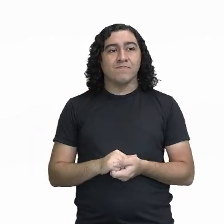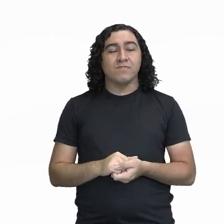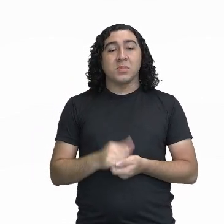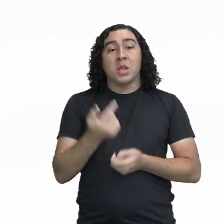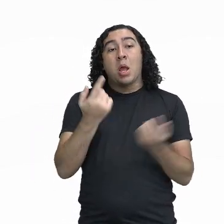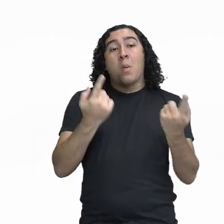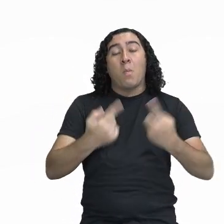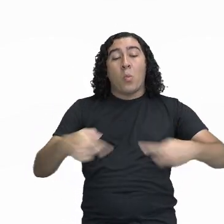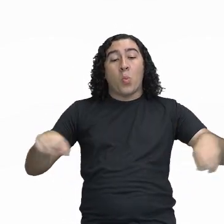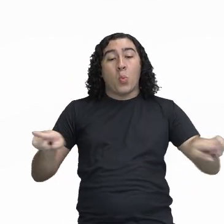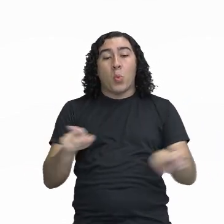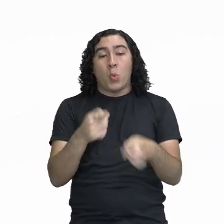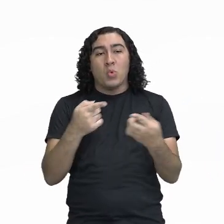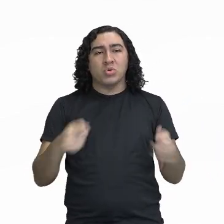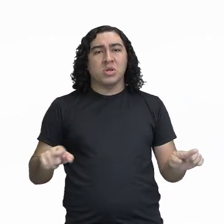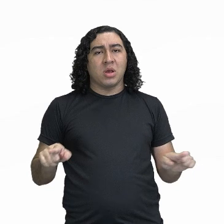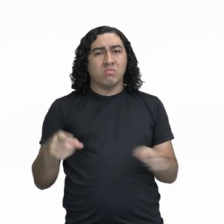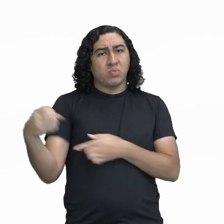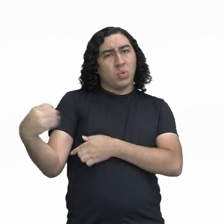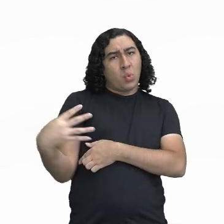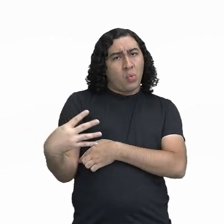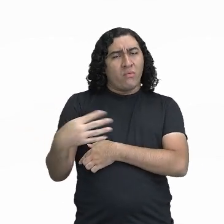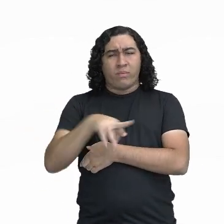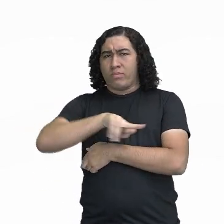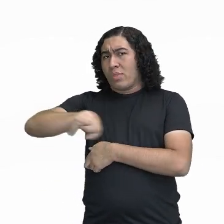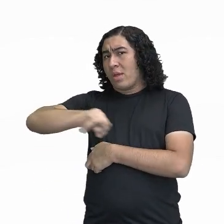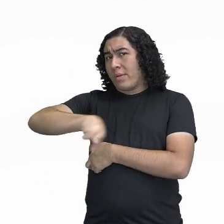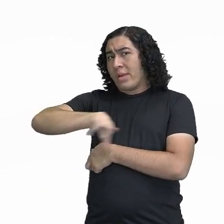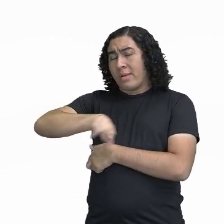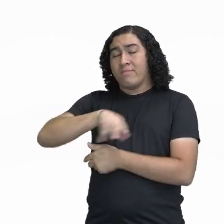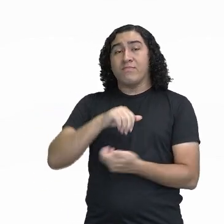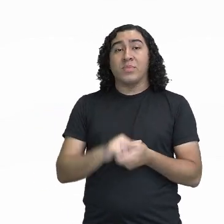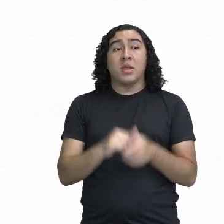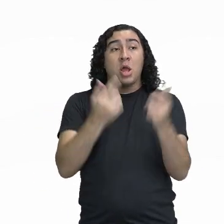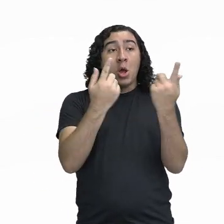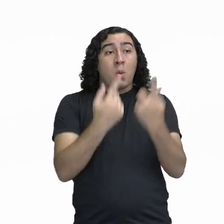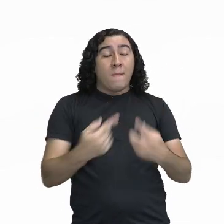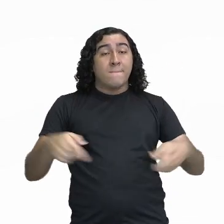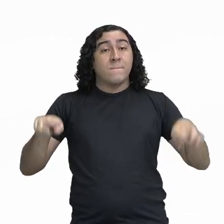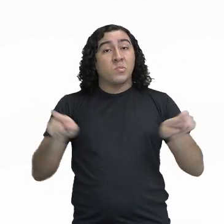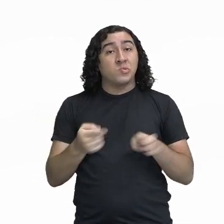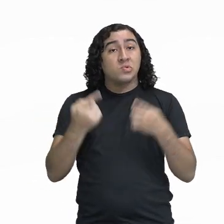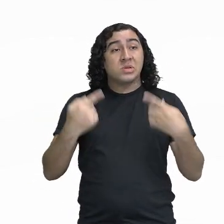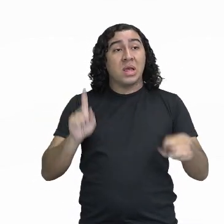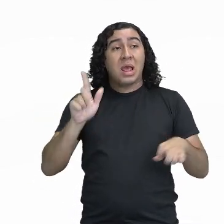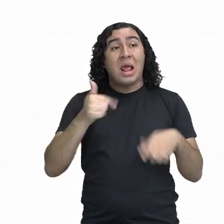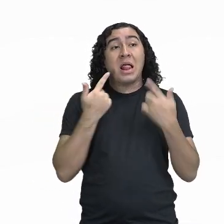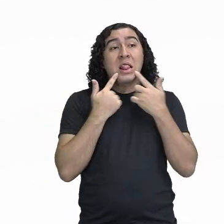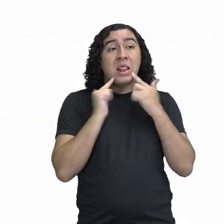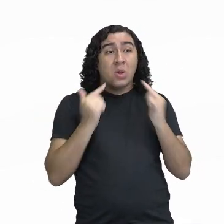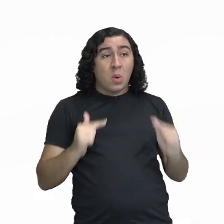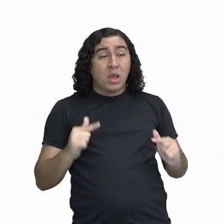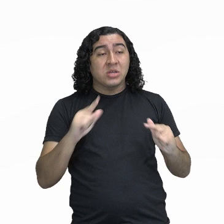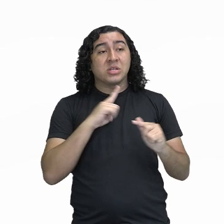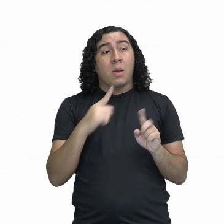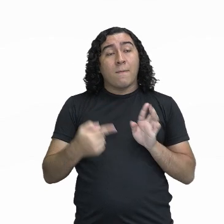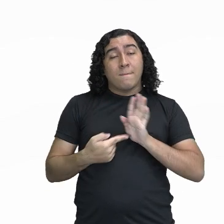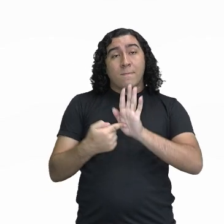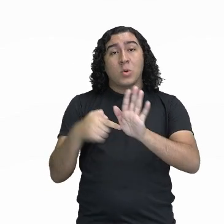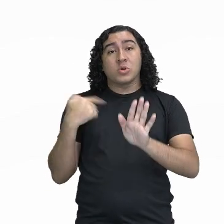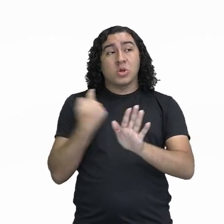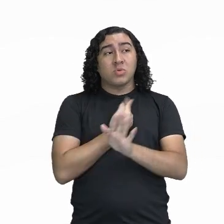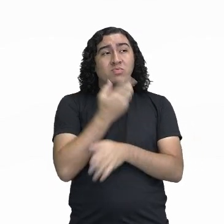não está desde agora. A música ela é uma das linguagens que vai trazer para a gente